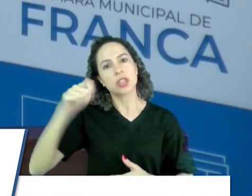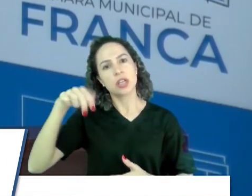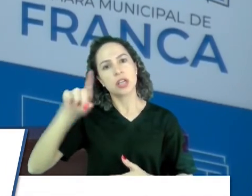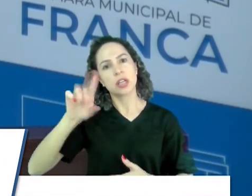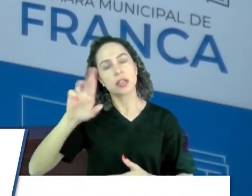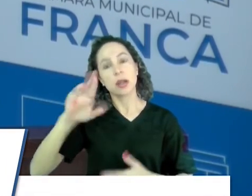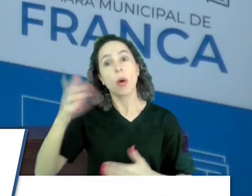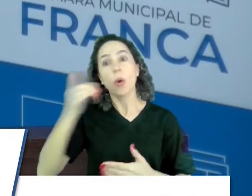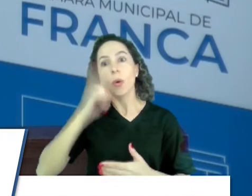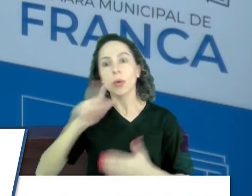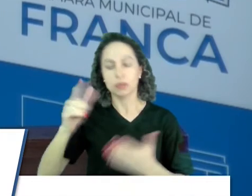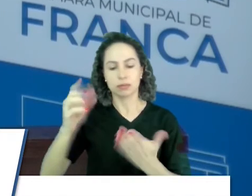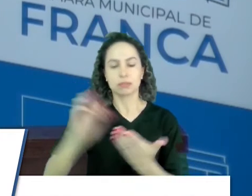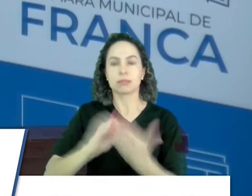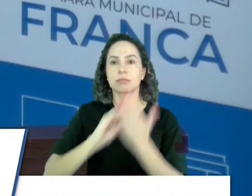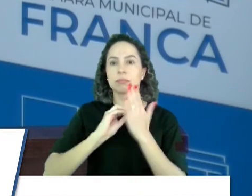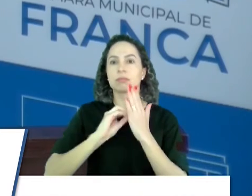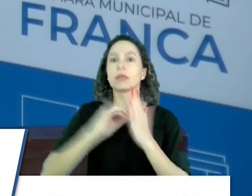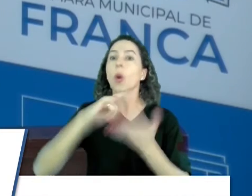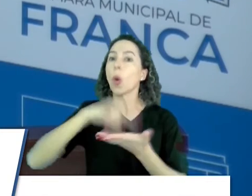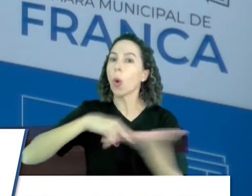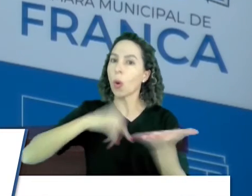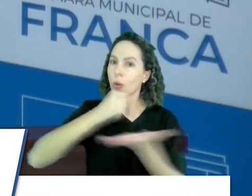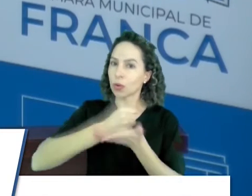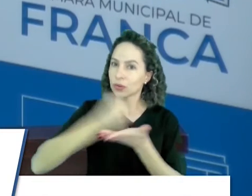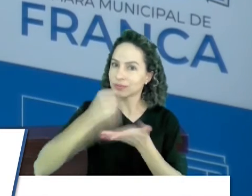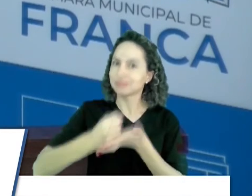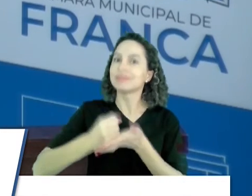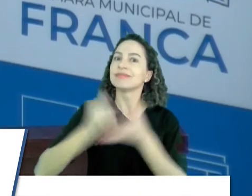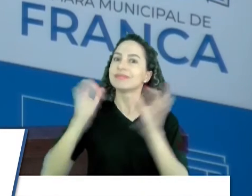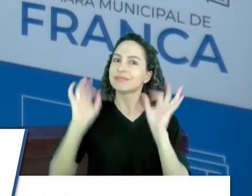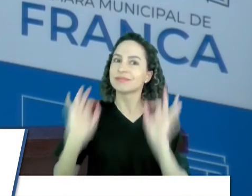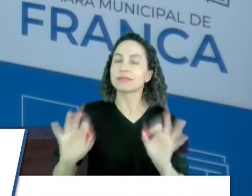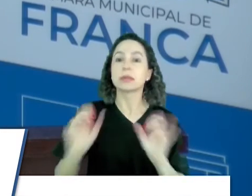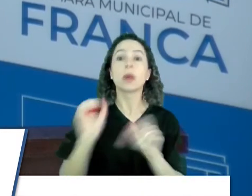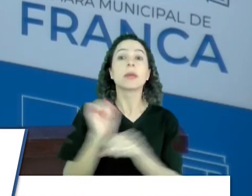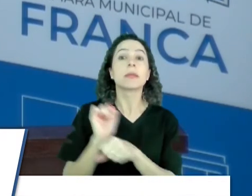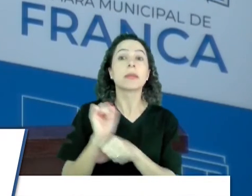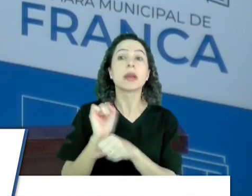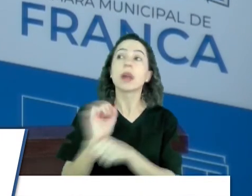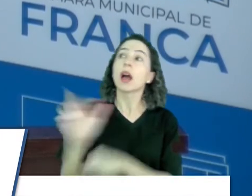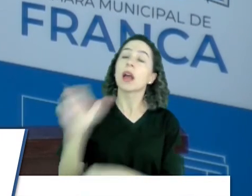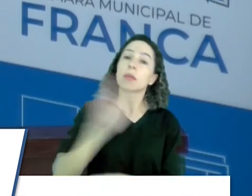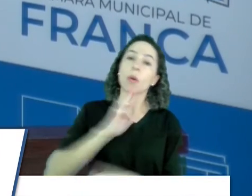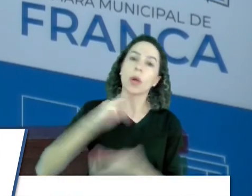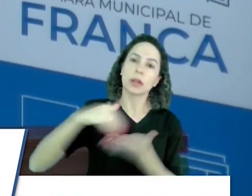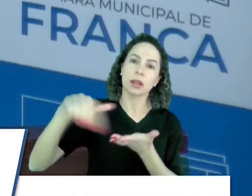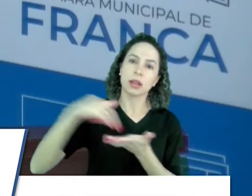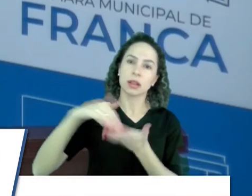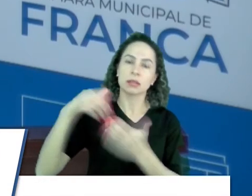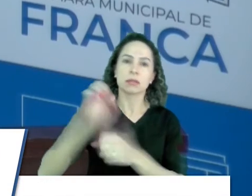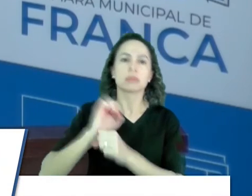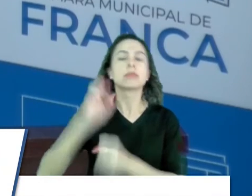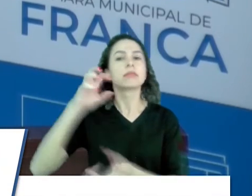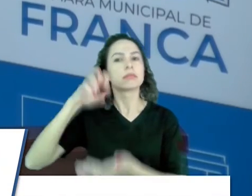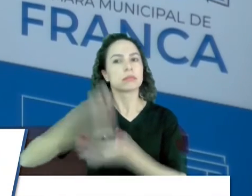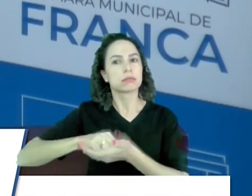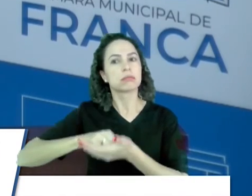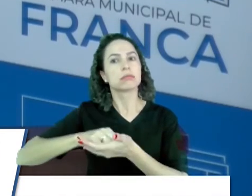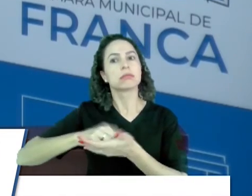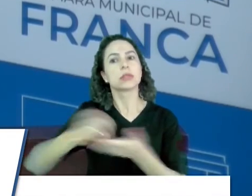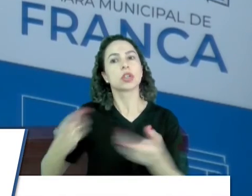minuta do convênio assinado. Estamos aguardando o retorno da Secretaria de Estado para firmar esse convênio e